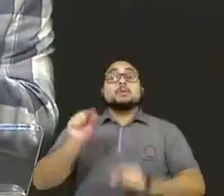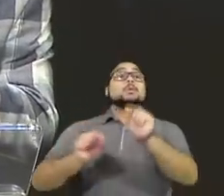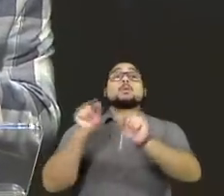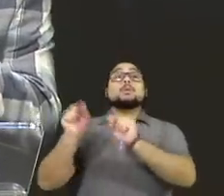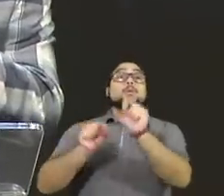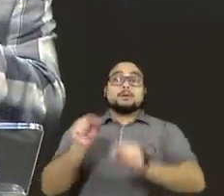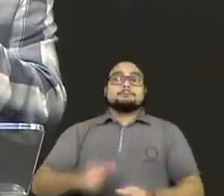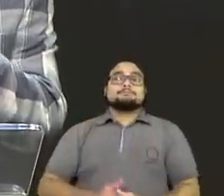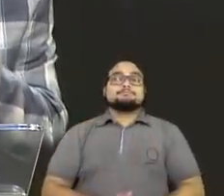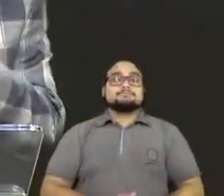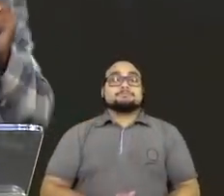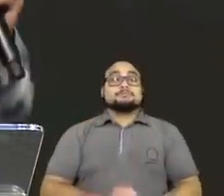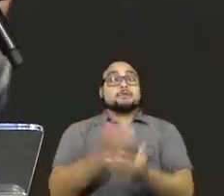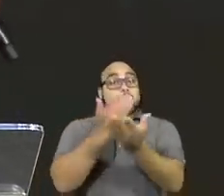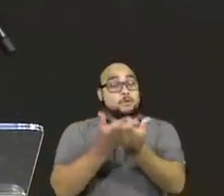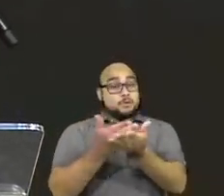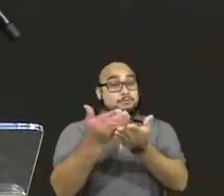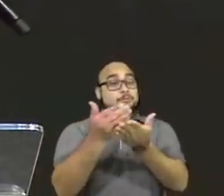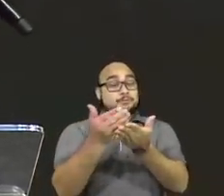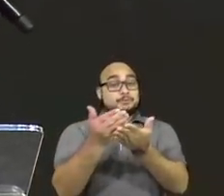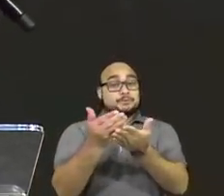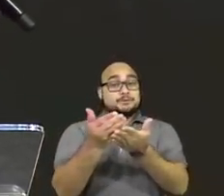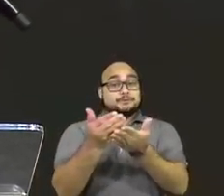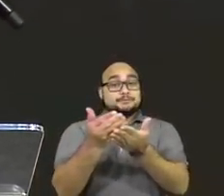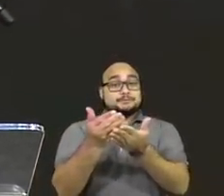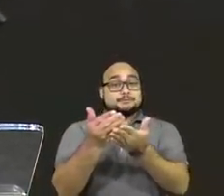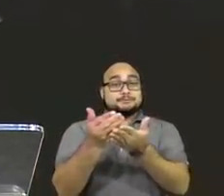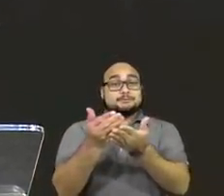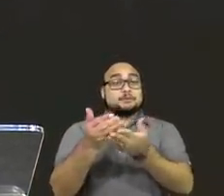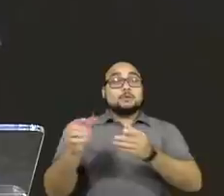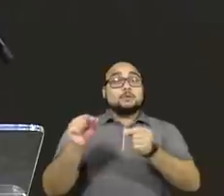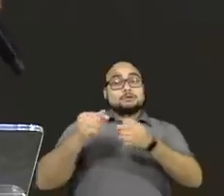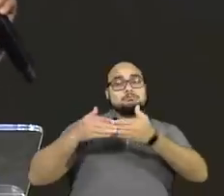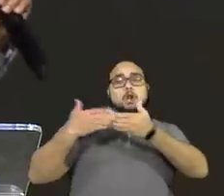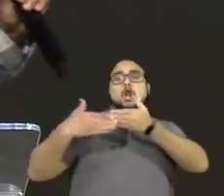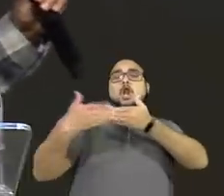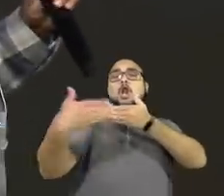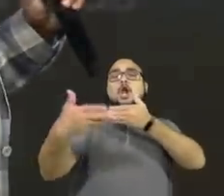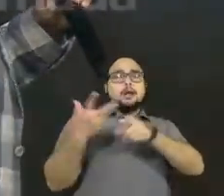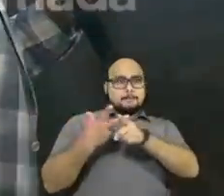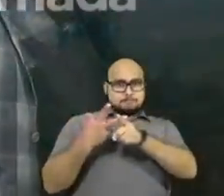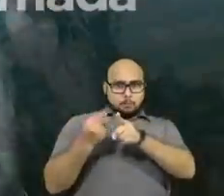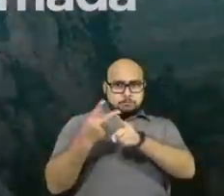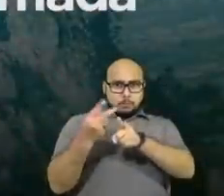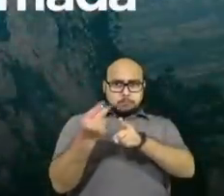o início ou o começo de uma jornada de vitórias.